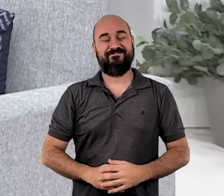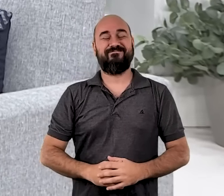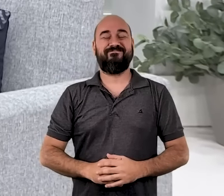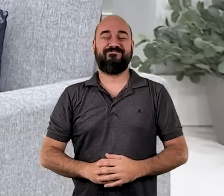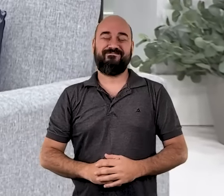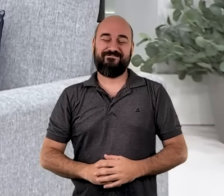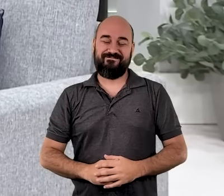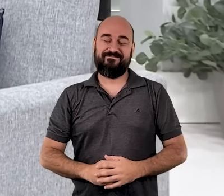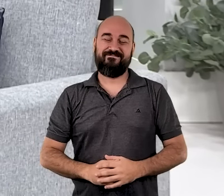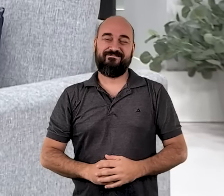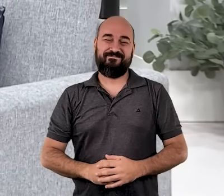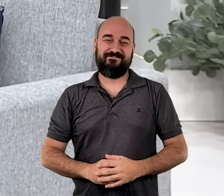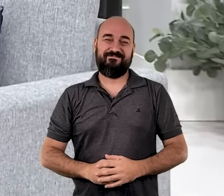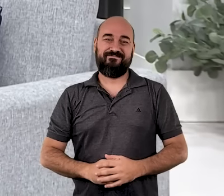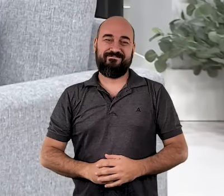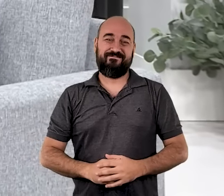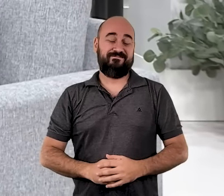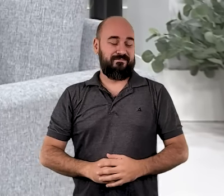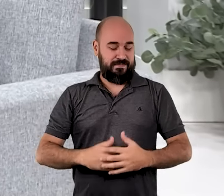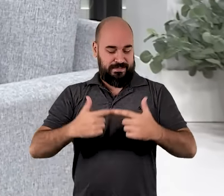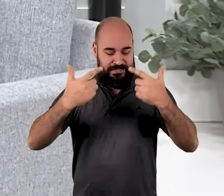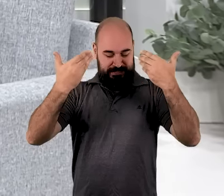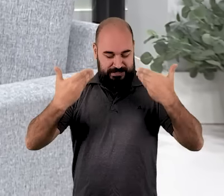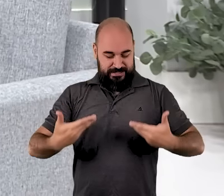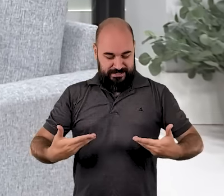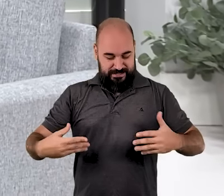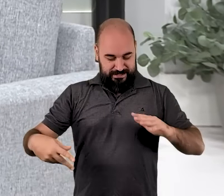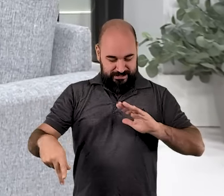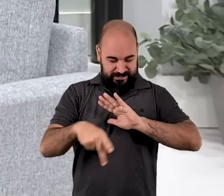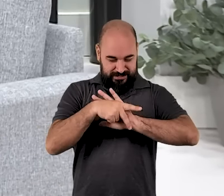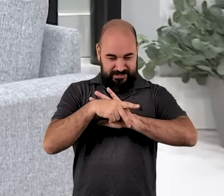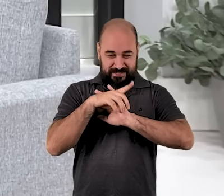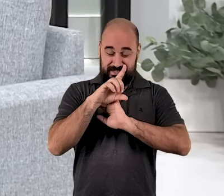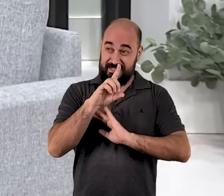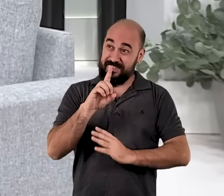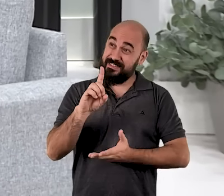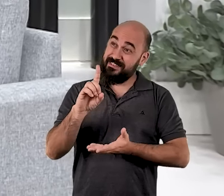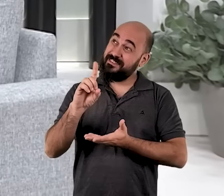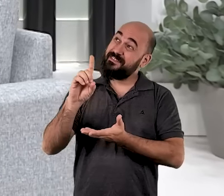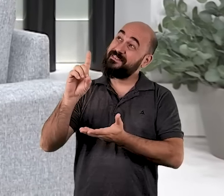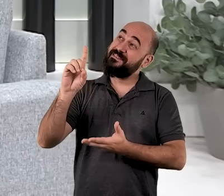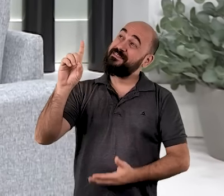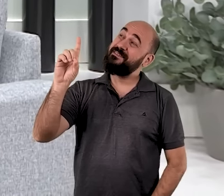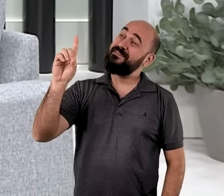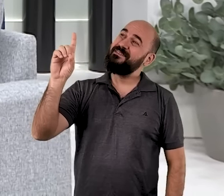Thank you.